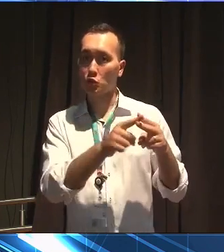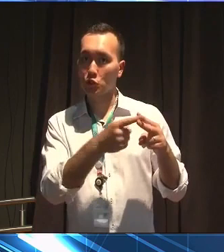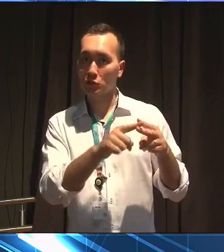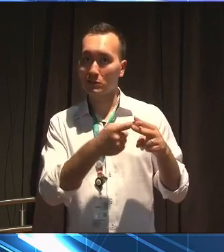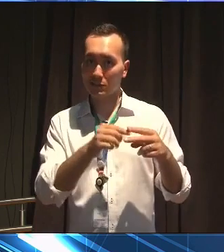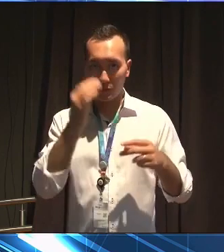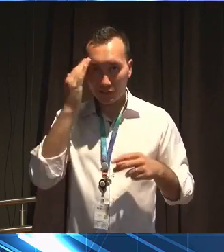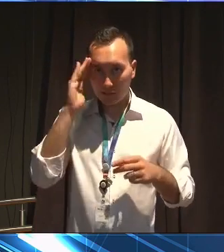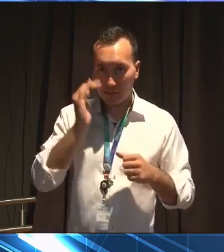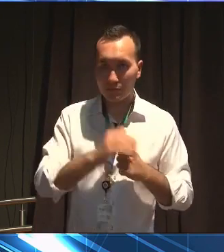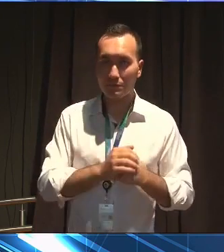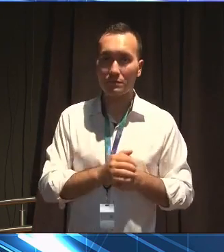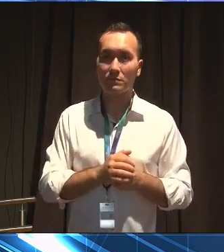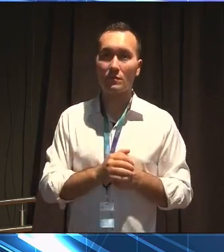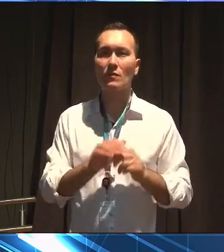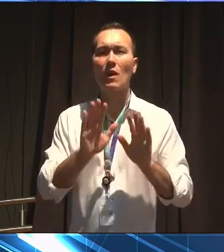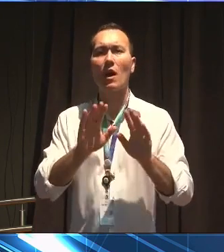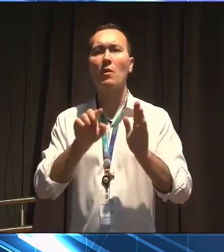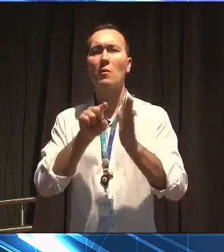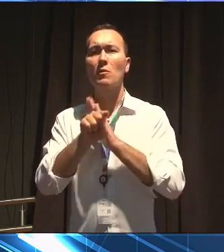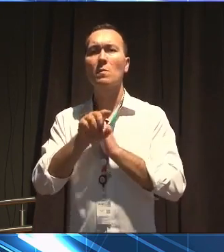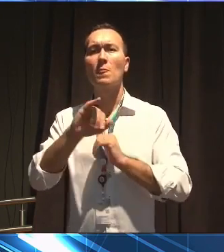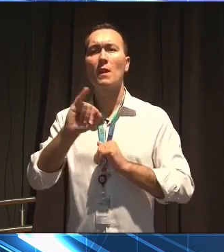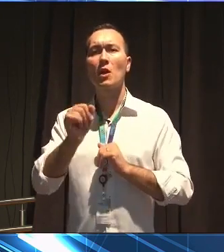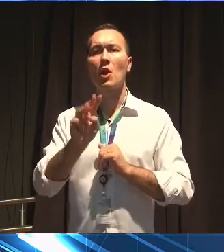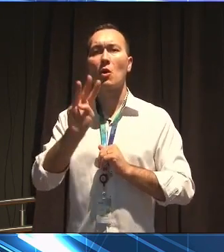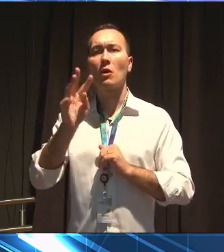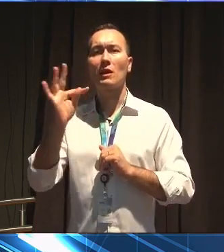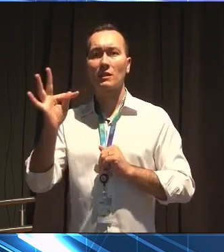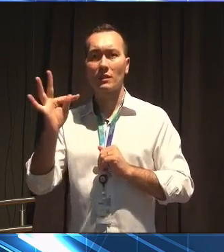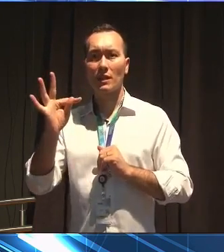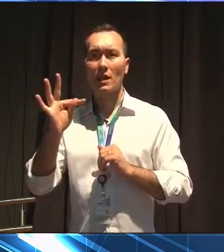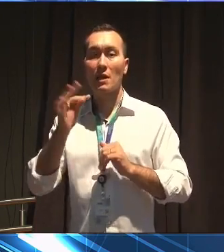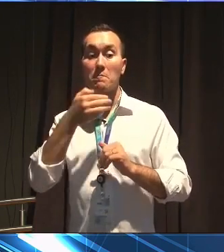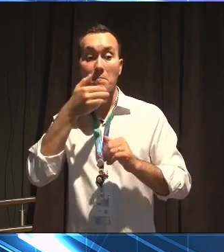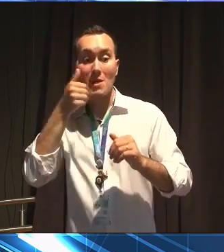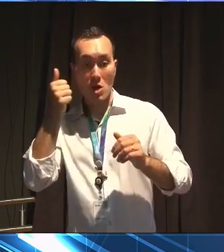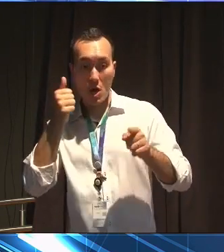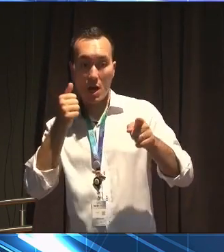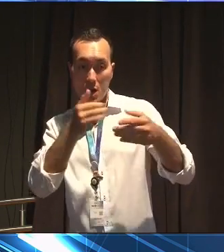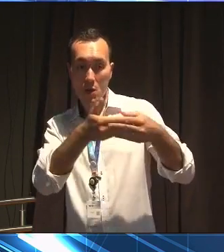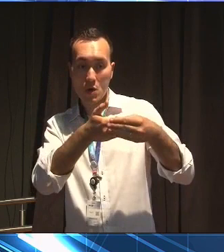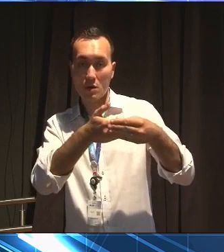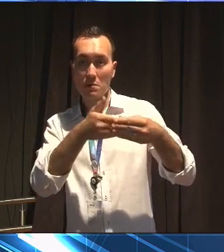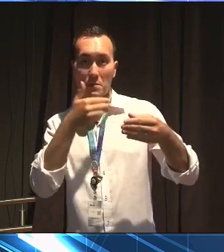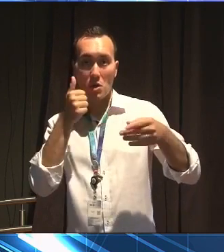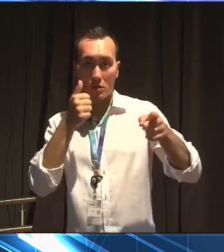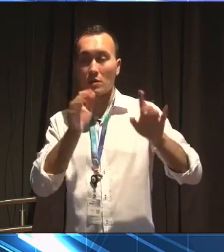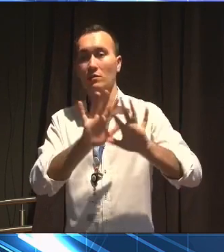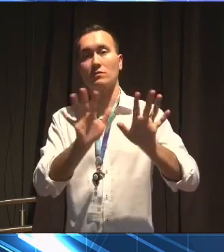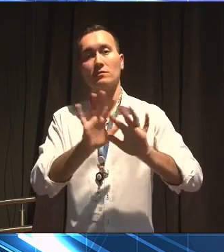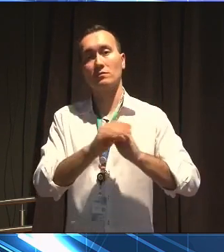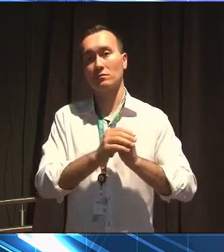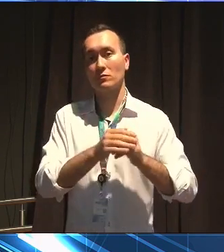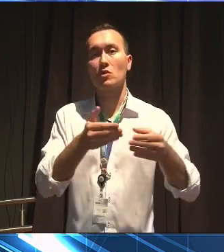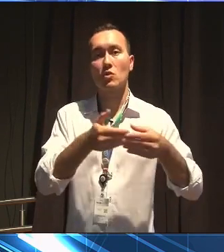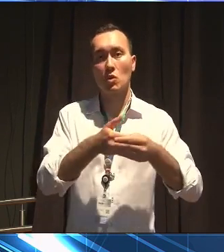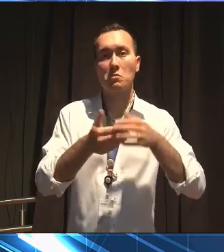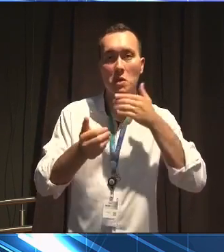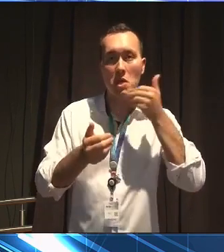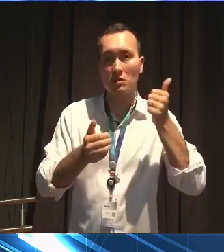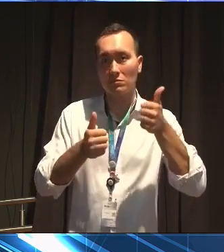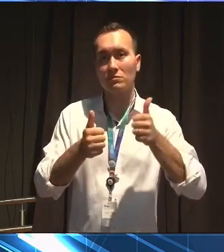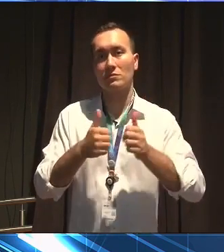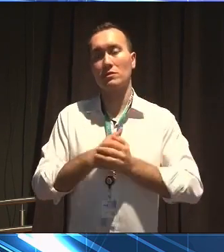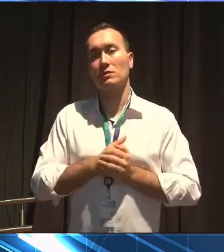seguro. Quer dizer que o JWT é melhor que o cookie? Não. Só quer dizer que ele tem um cenário, um escopo bem definido.